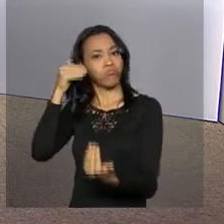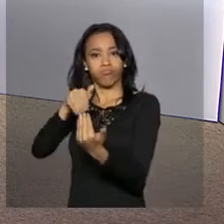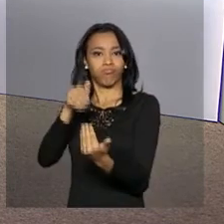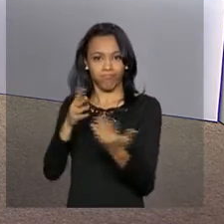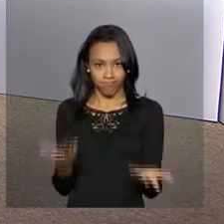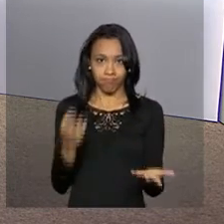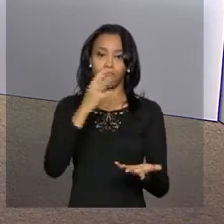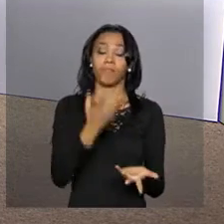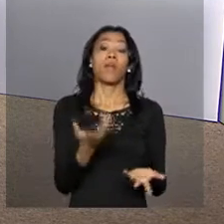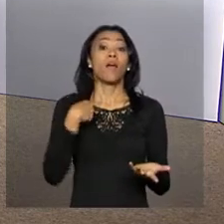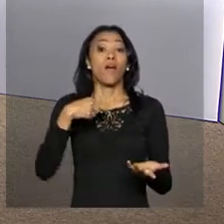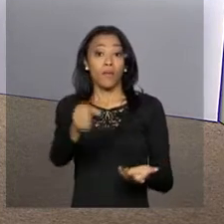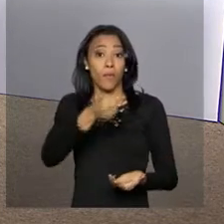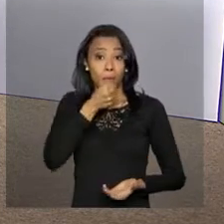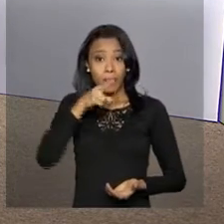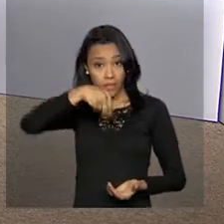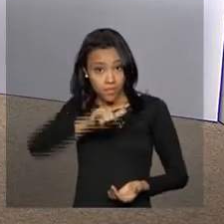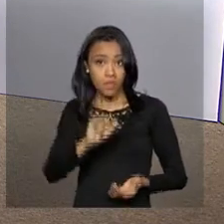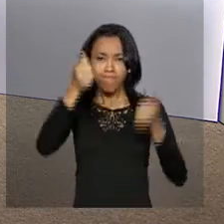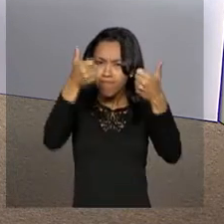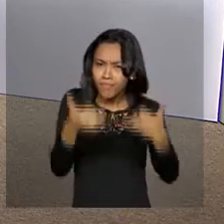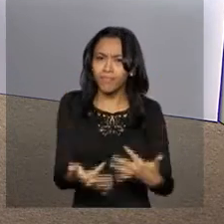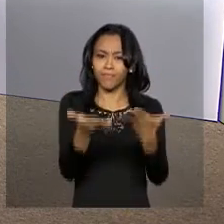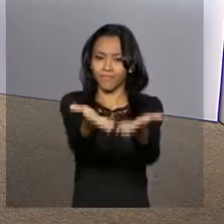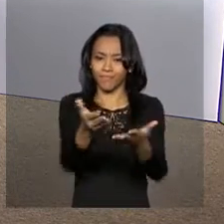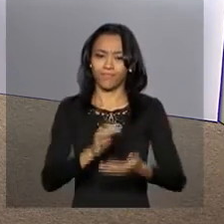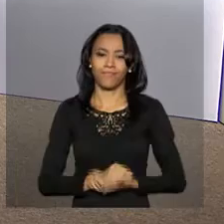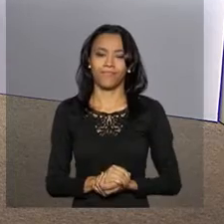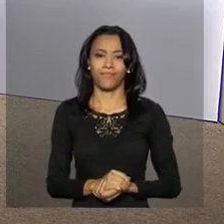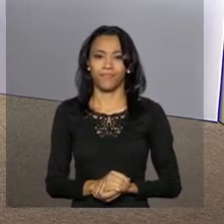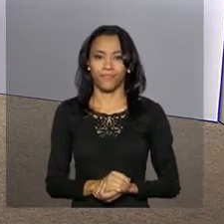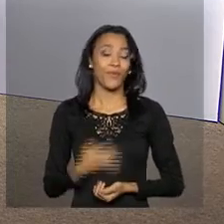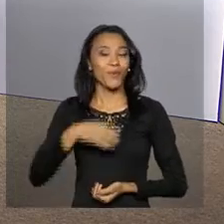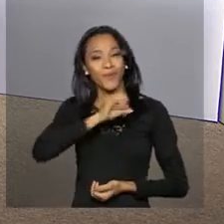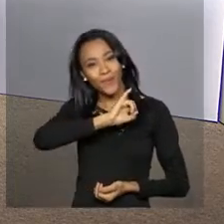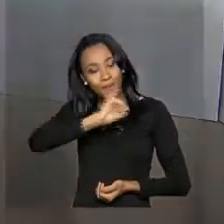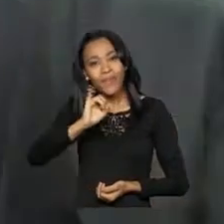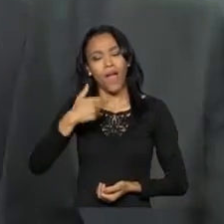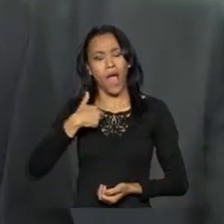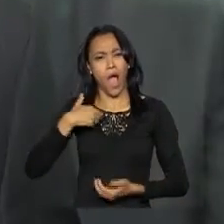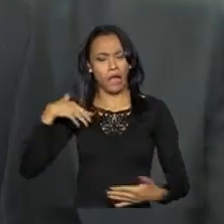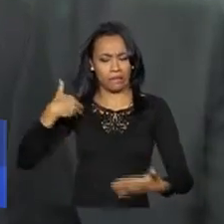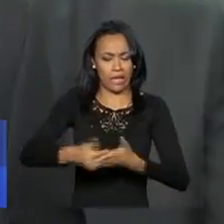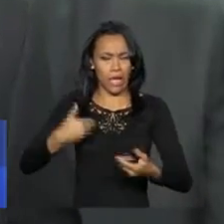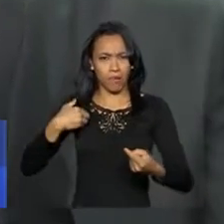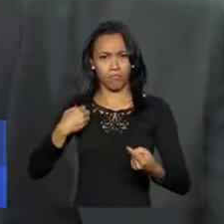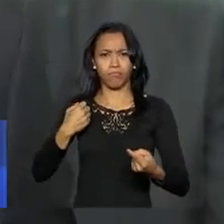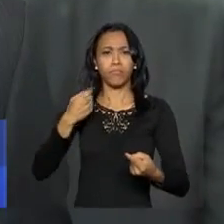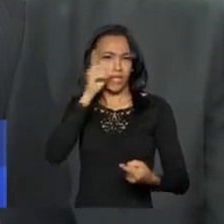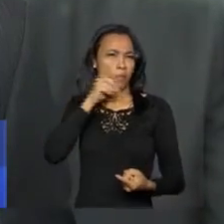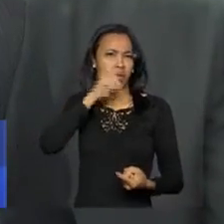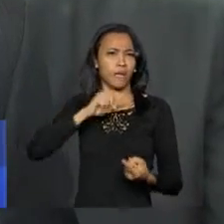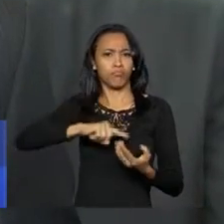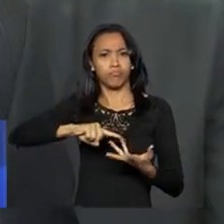Rousseff. Ao vivo, o repórter Ney Pereira tem as informações. Ney. Oi, Aline. Até agora, deputados